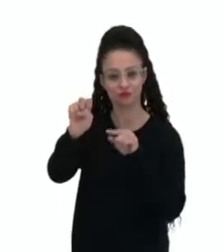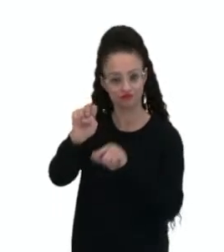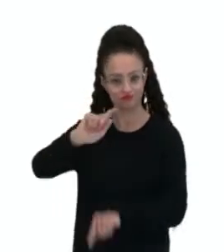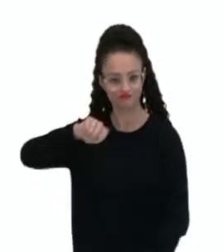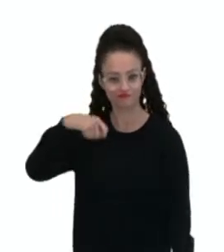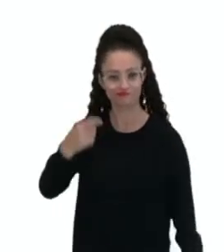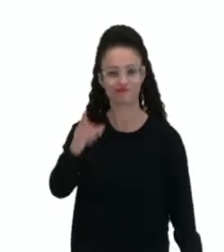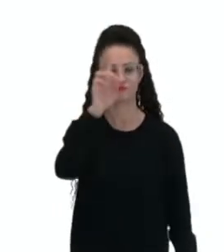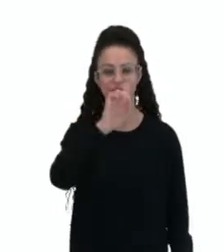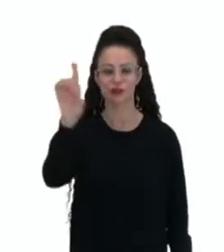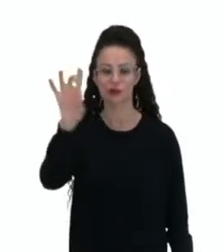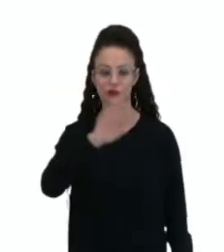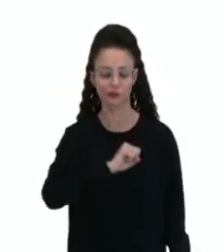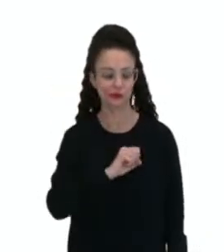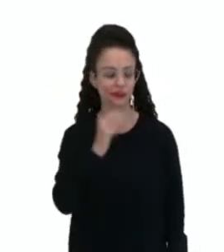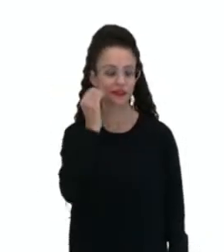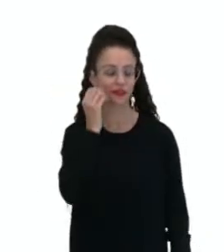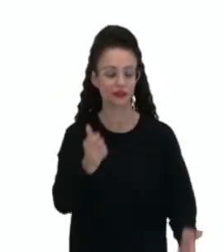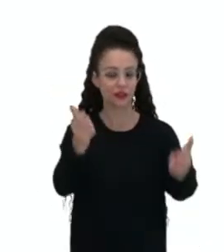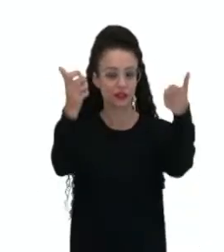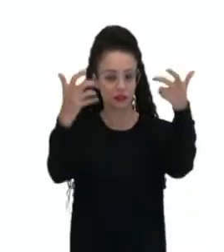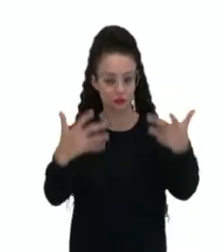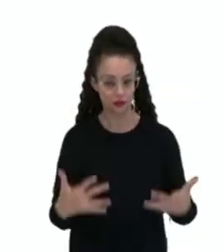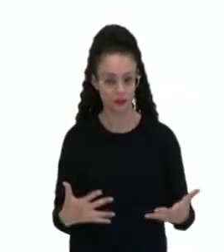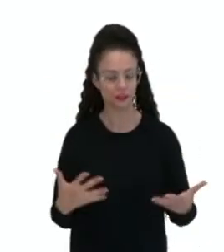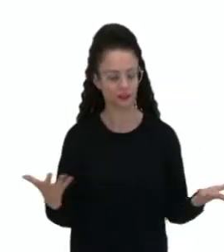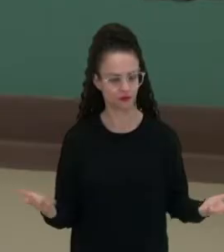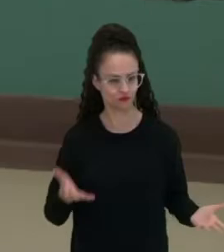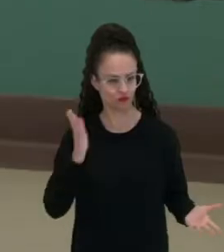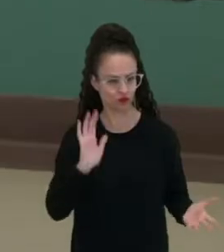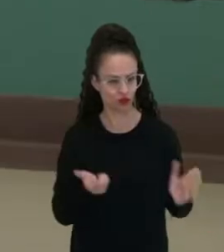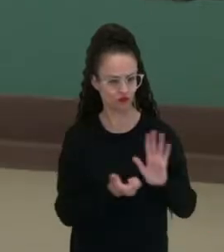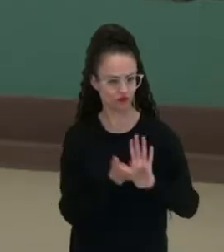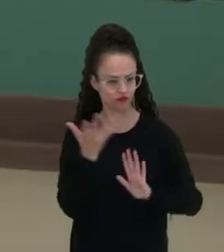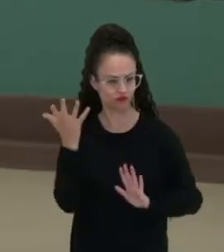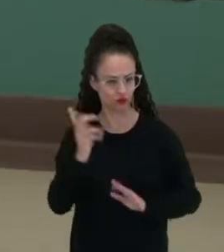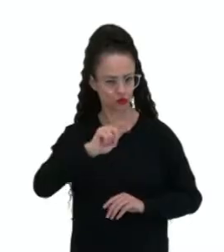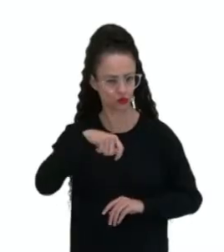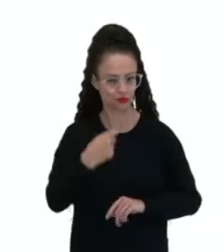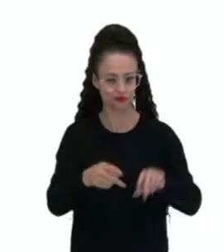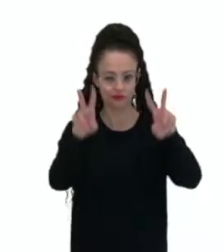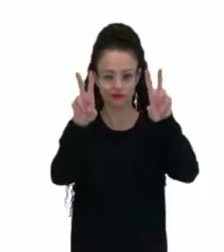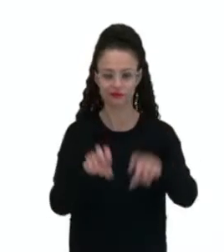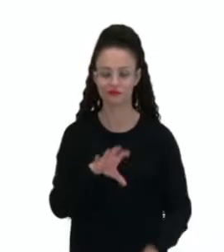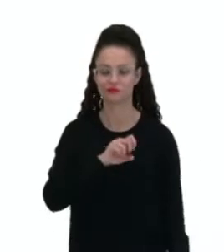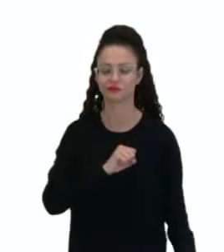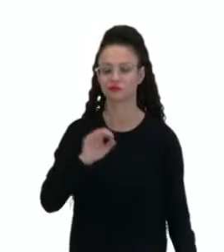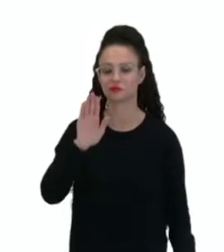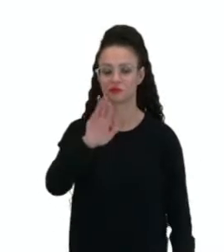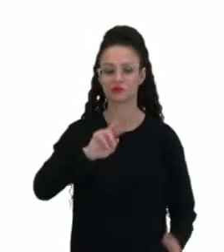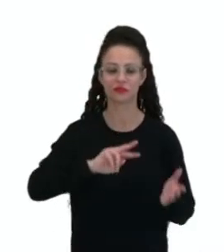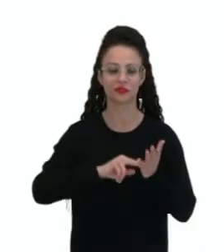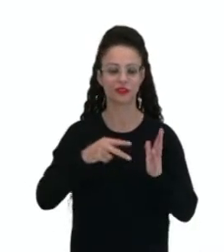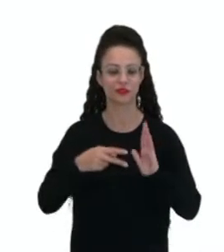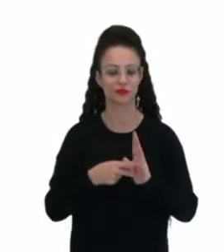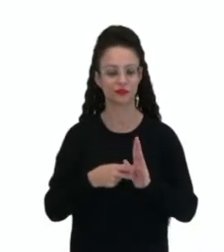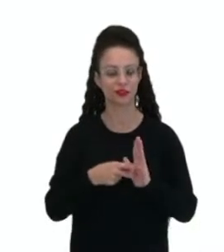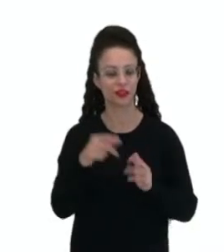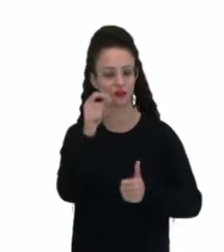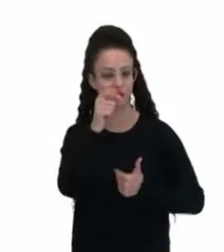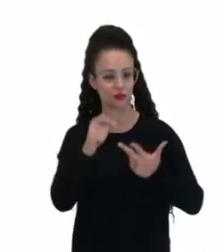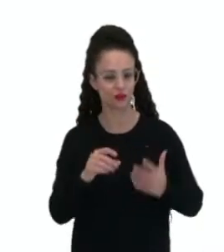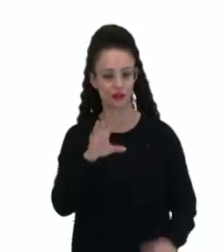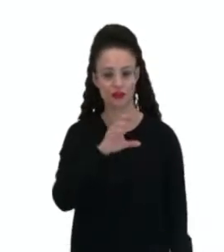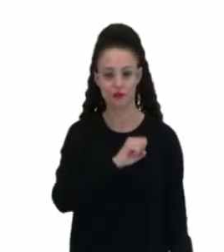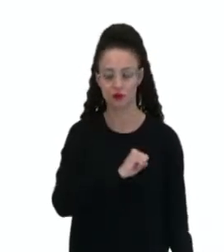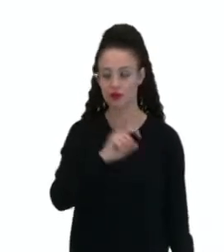e tentaram explicá-lo. Muito já foi dito sobre o tema, mas os significados que envolvem o amor são,